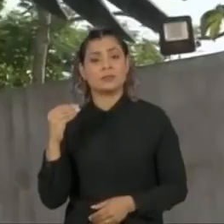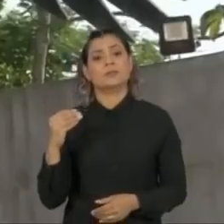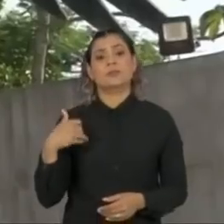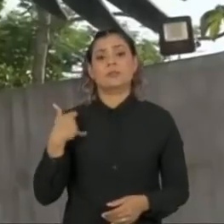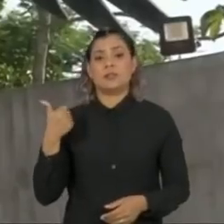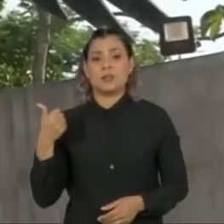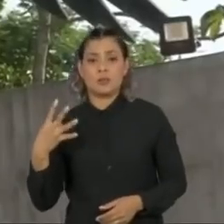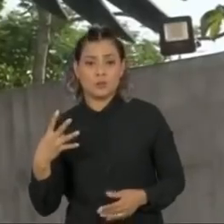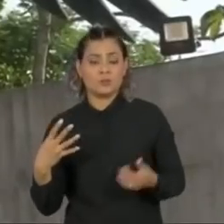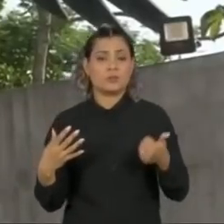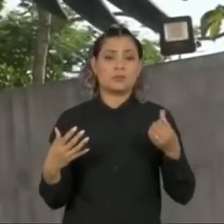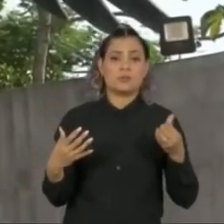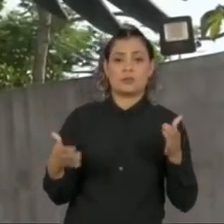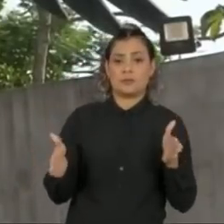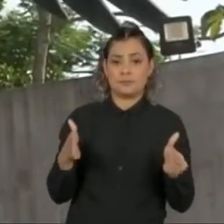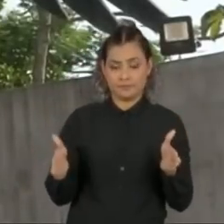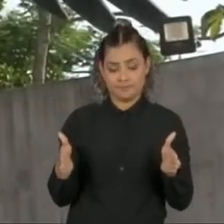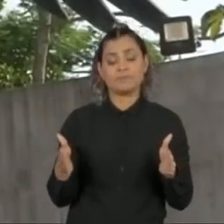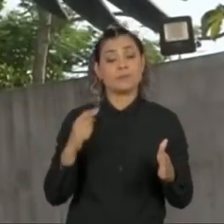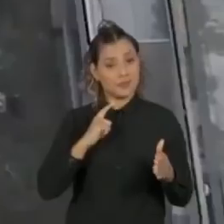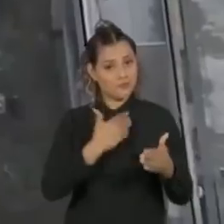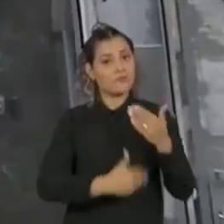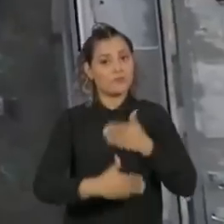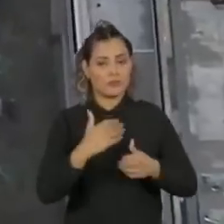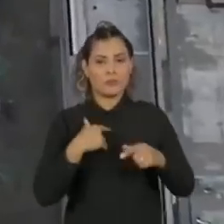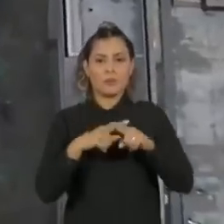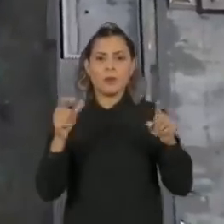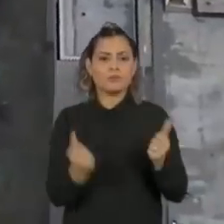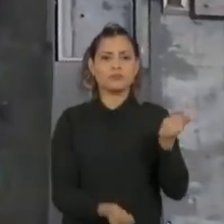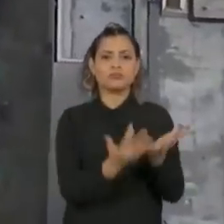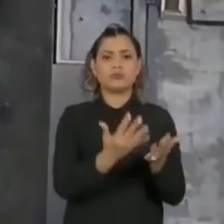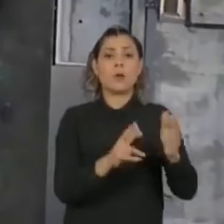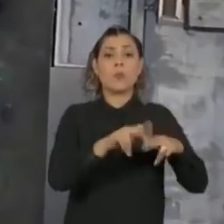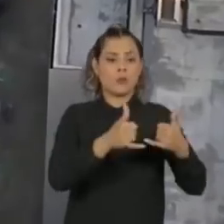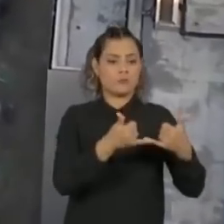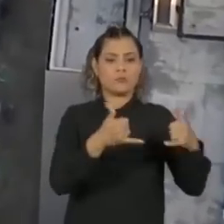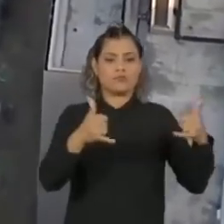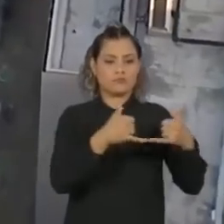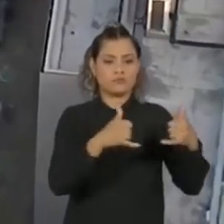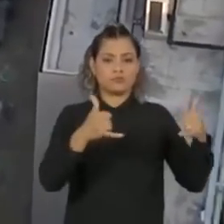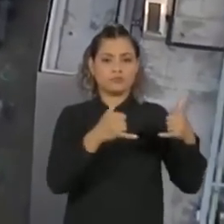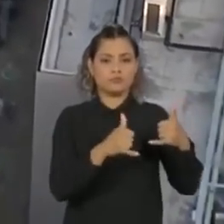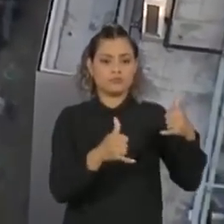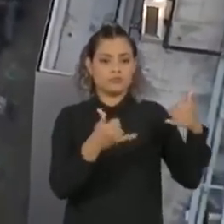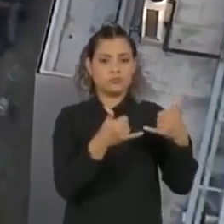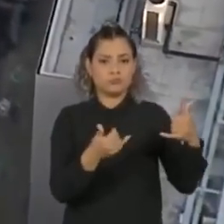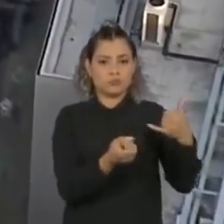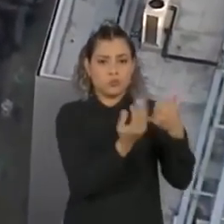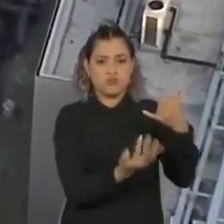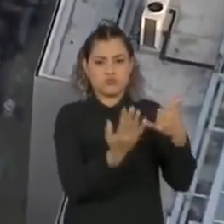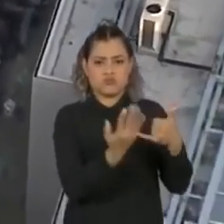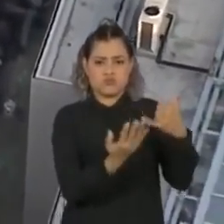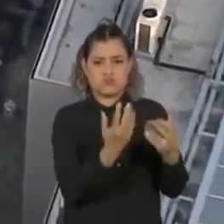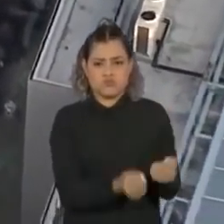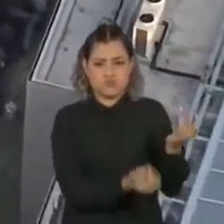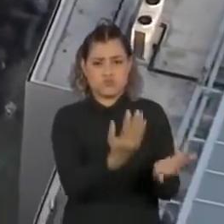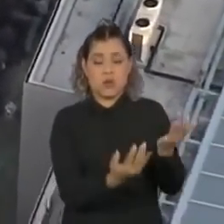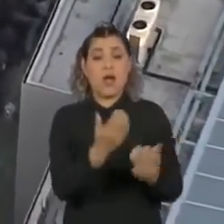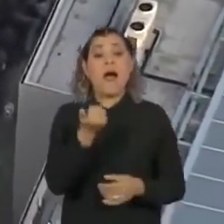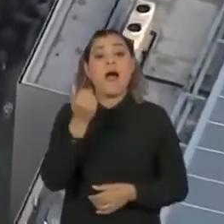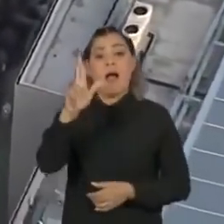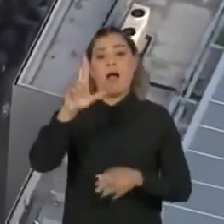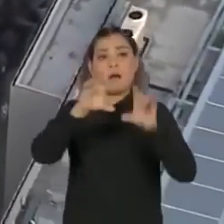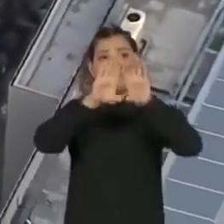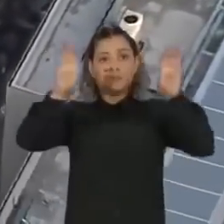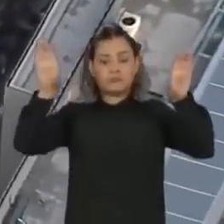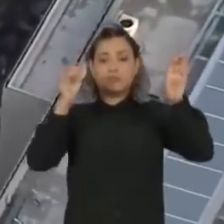3 ficaram feridos. O fogo foi provocado por um curto-circuito num aparelho de ar-condicionado. Até o momento, o inquérito,